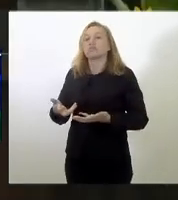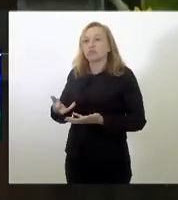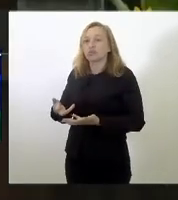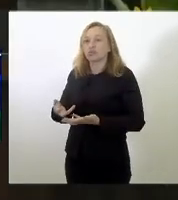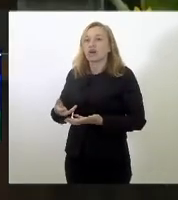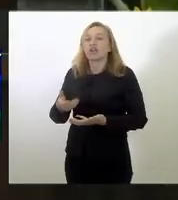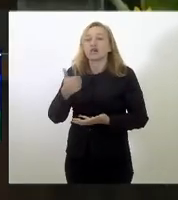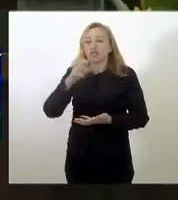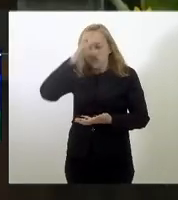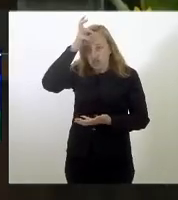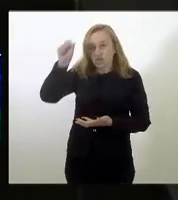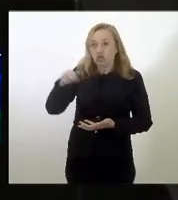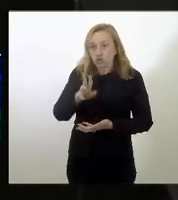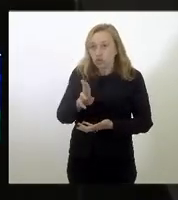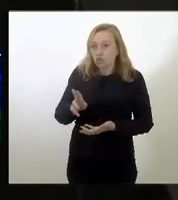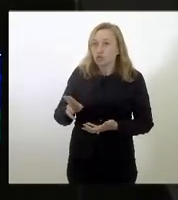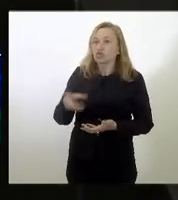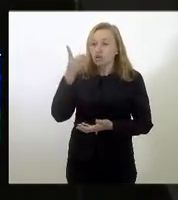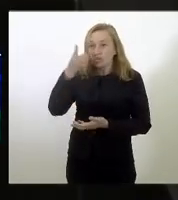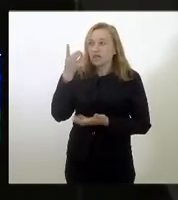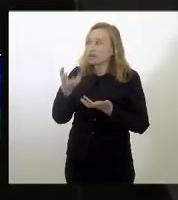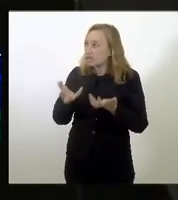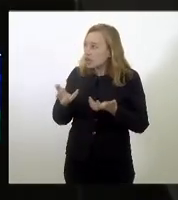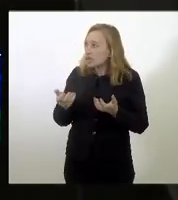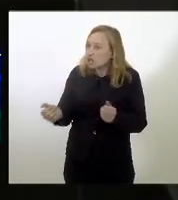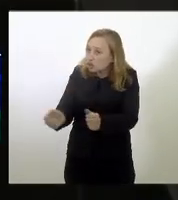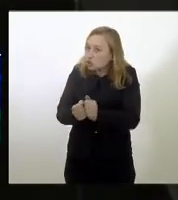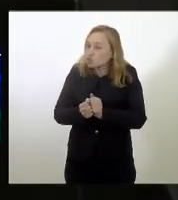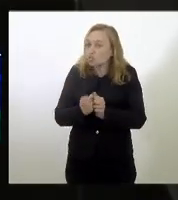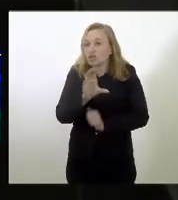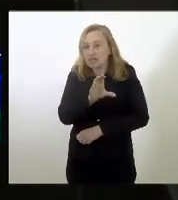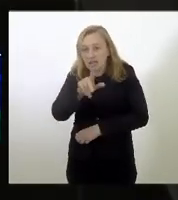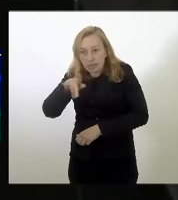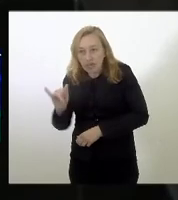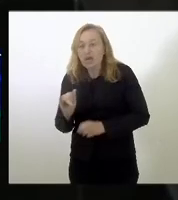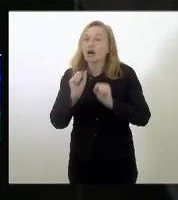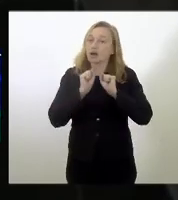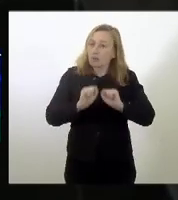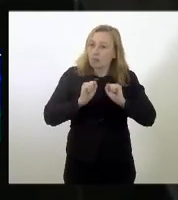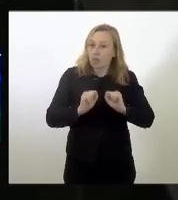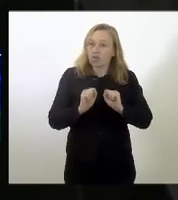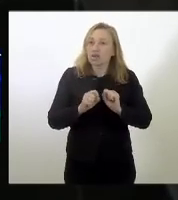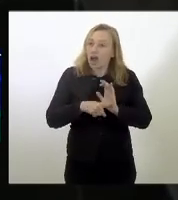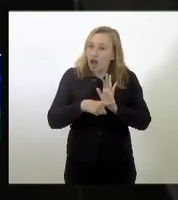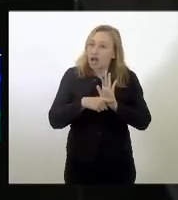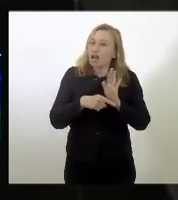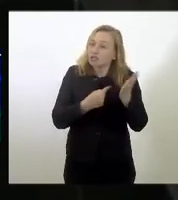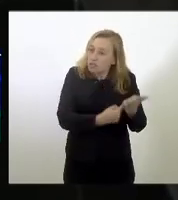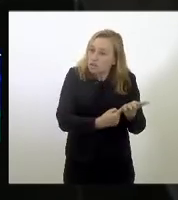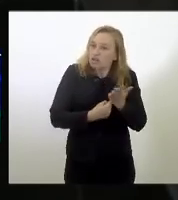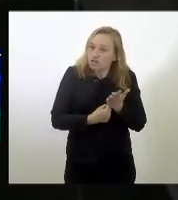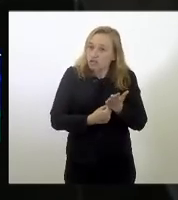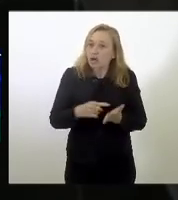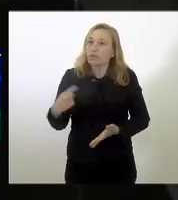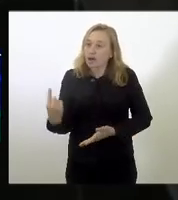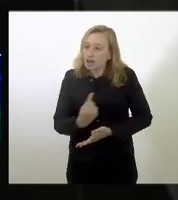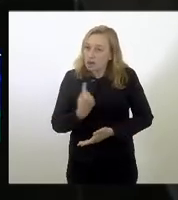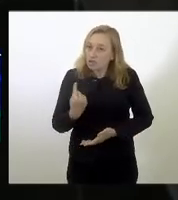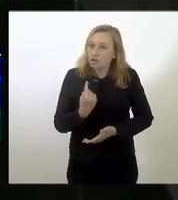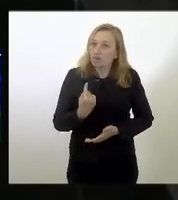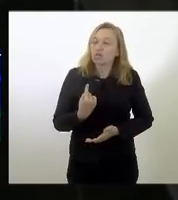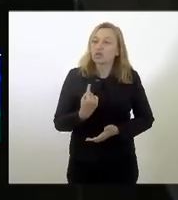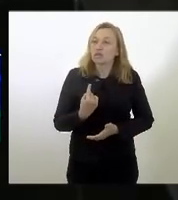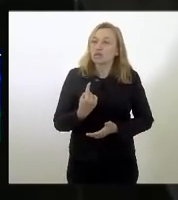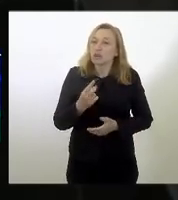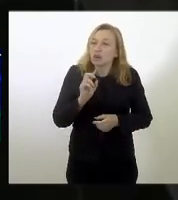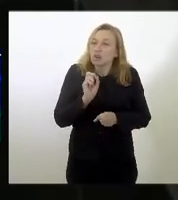e deputadas que quiserem compor essa CPI que possa contribuir para que a gente respalde e